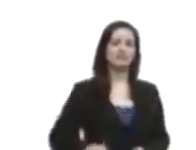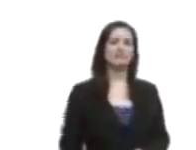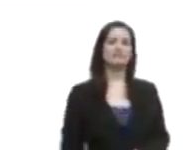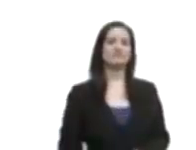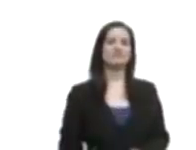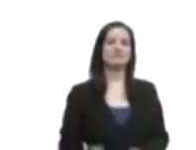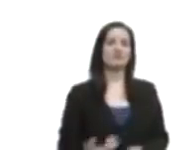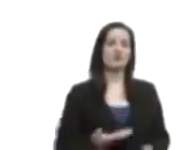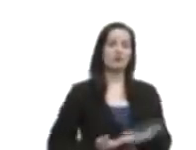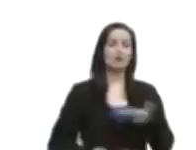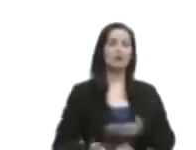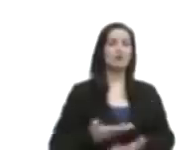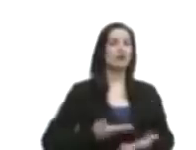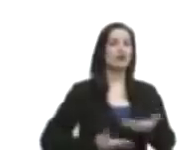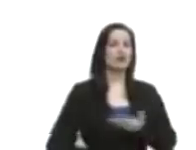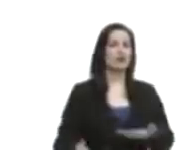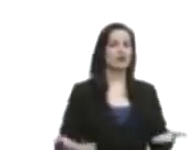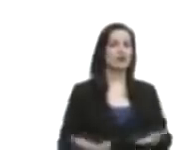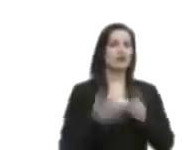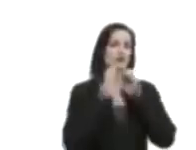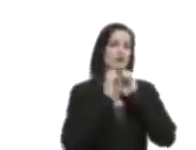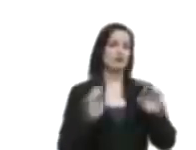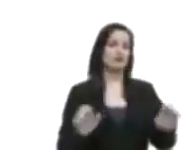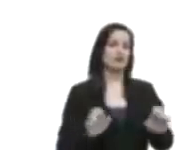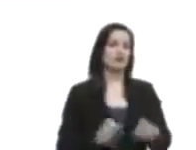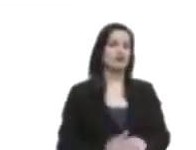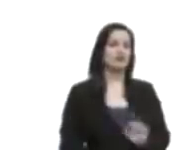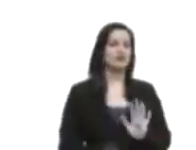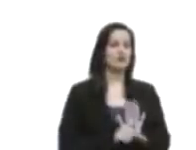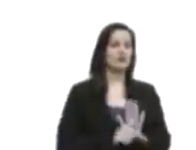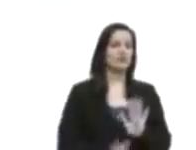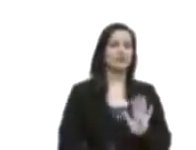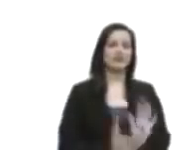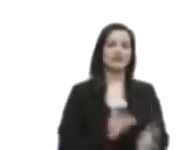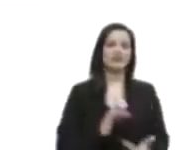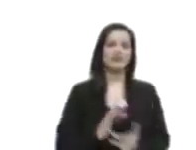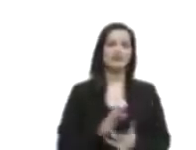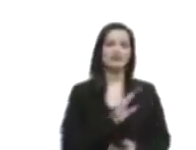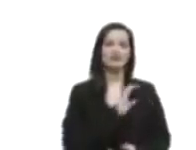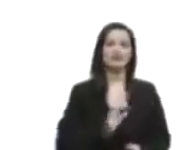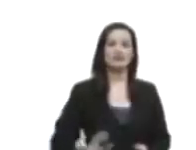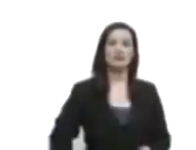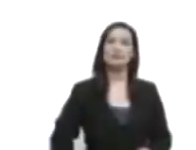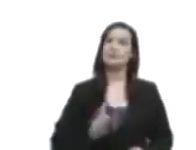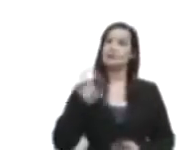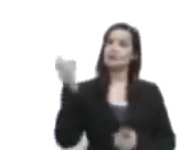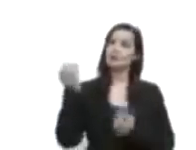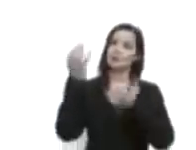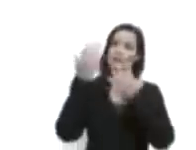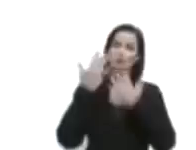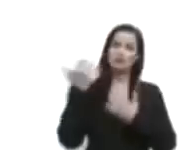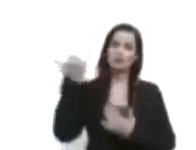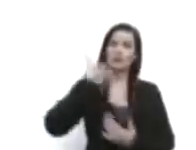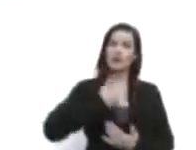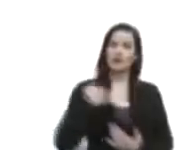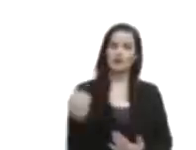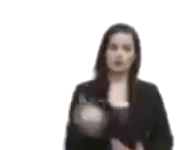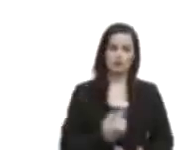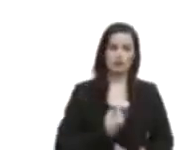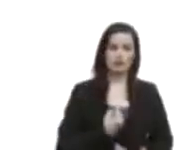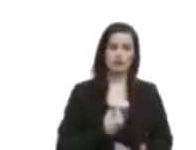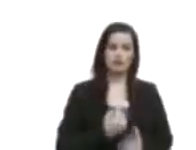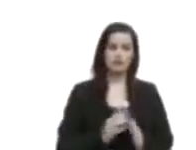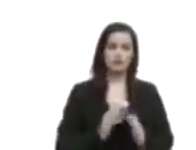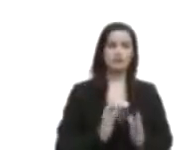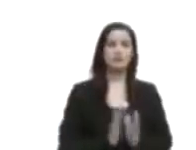do Evangelho de Cristo. Que Deus possa falar conosco através da sua santa palavra. Mateus capítulo